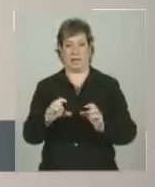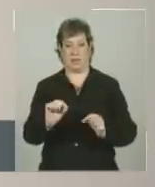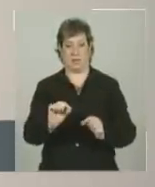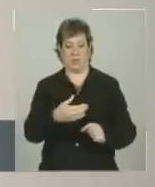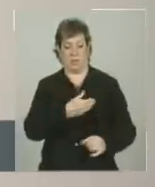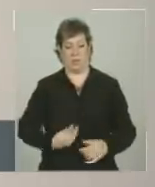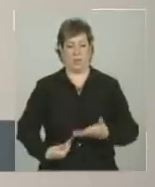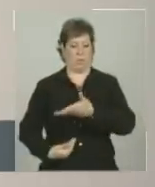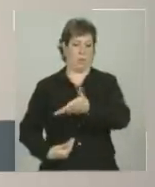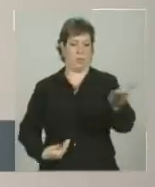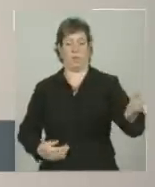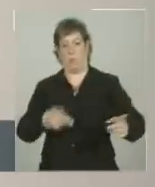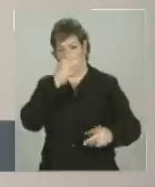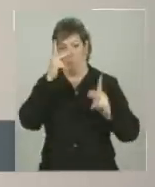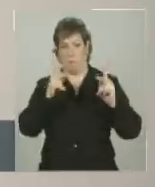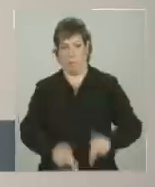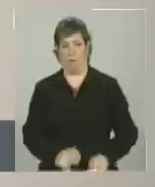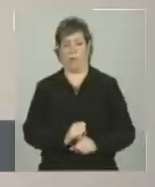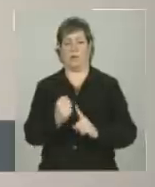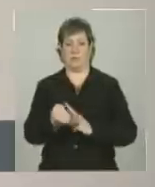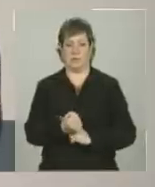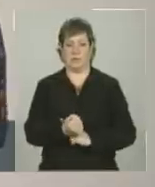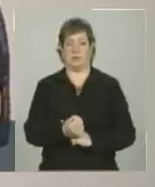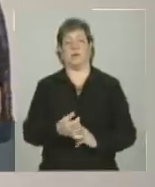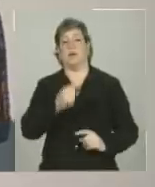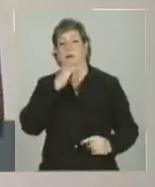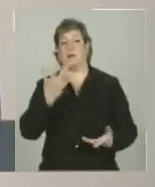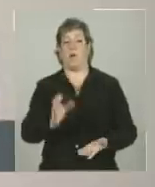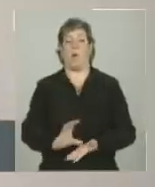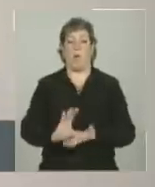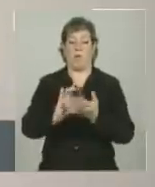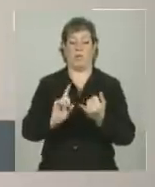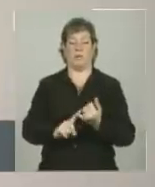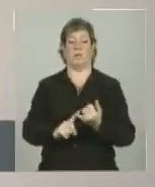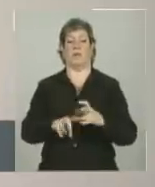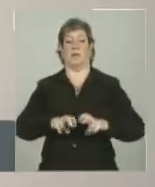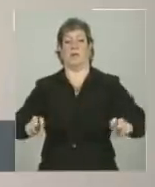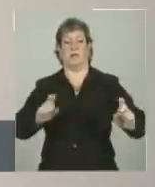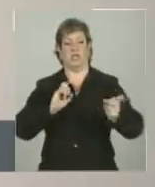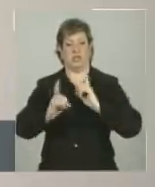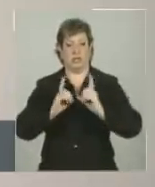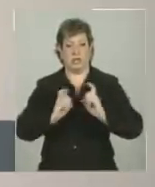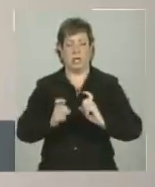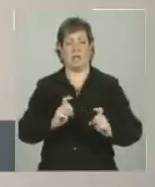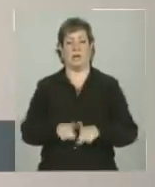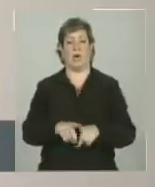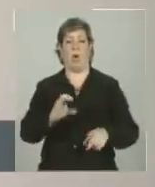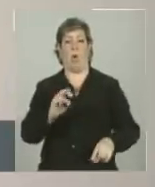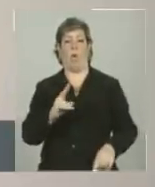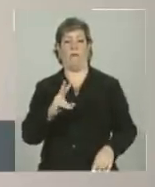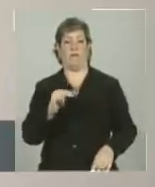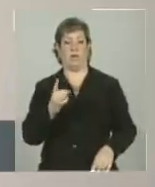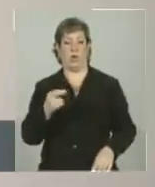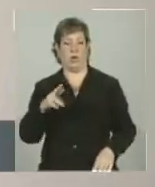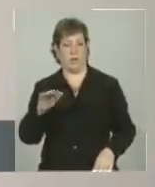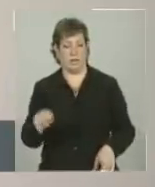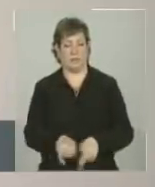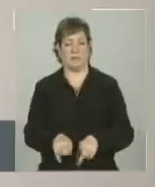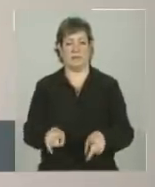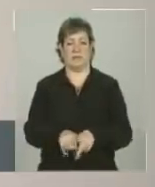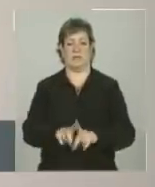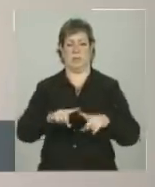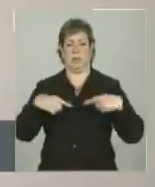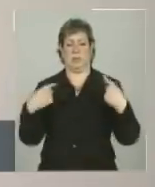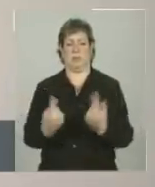Estado e sociedade, como conselhos, mesas de diálogo, ouvidorias, audiências públicas